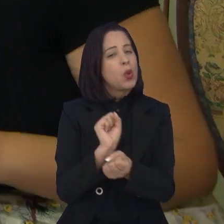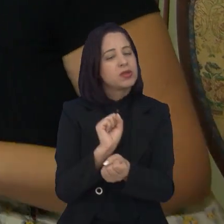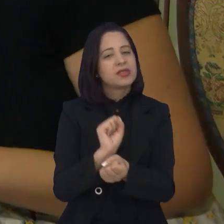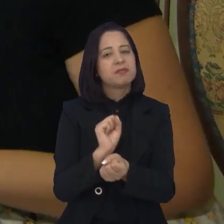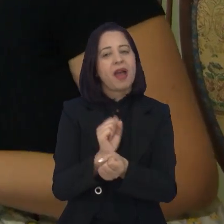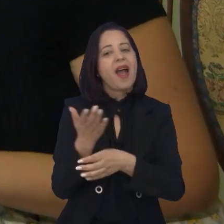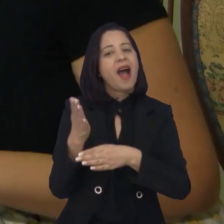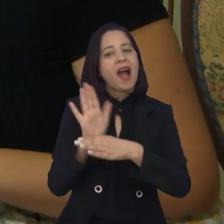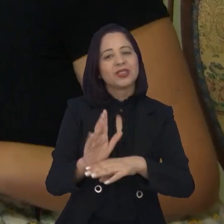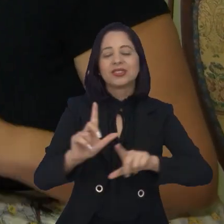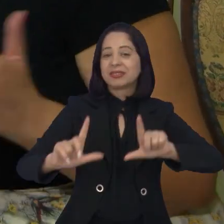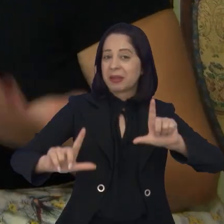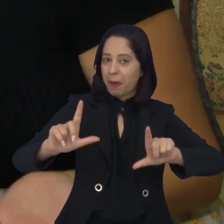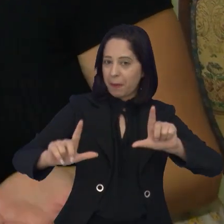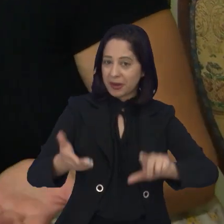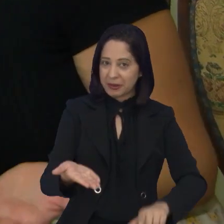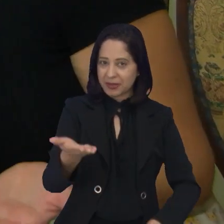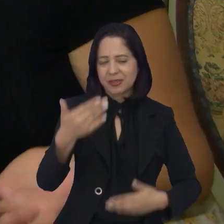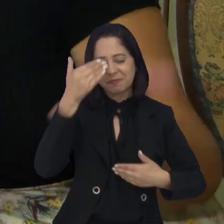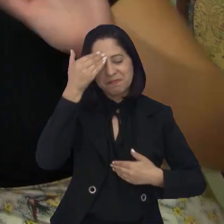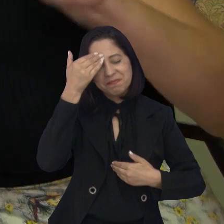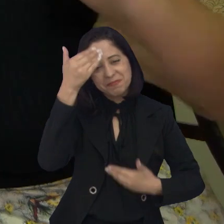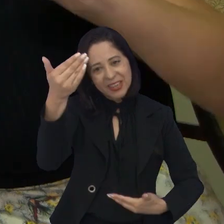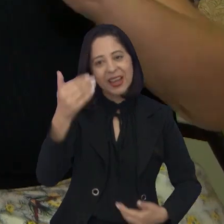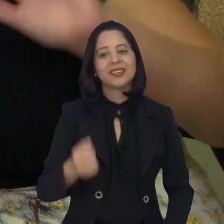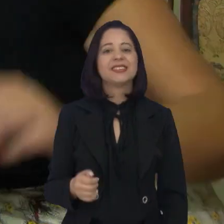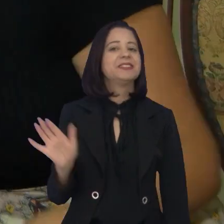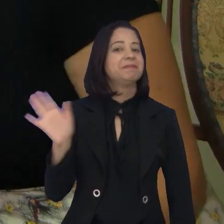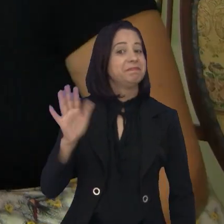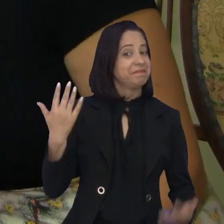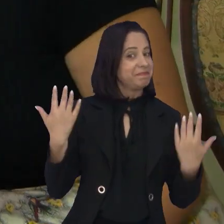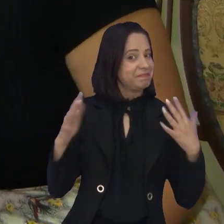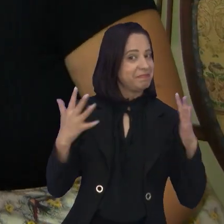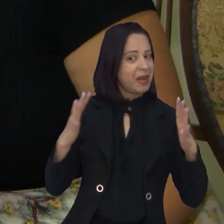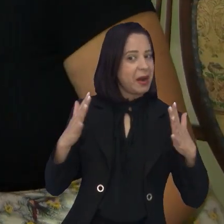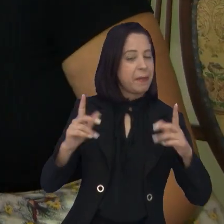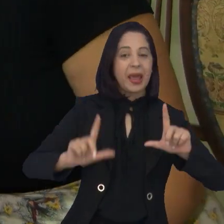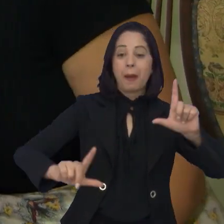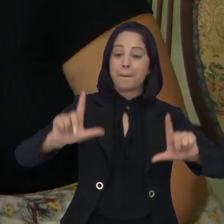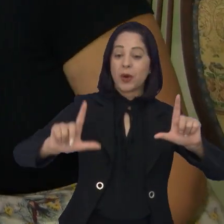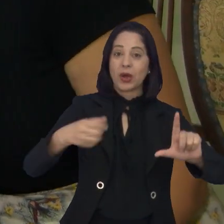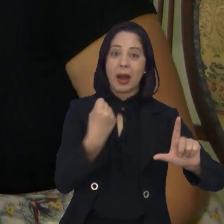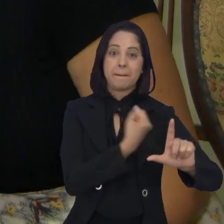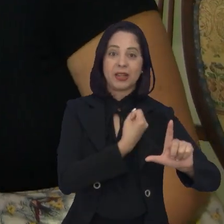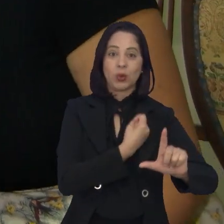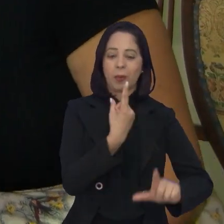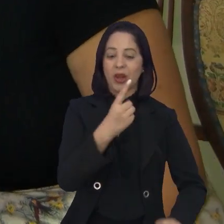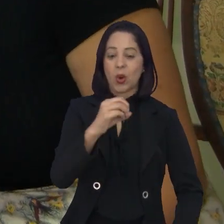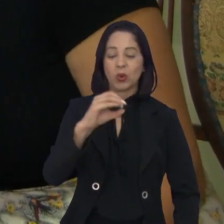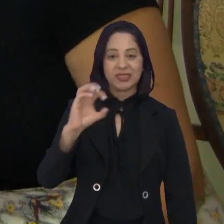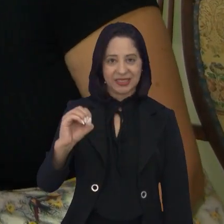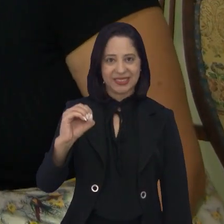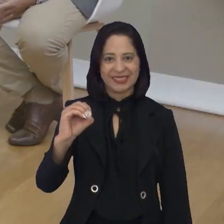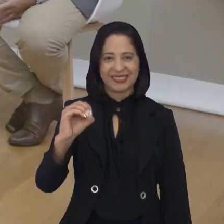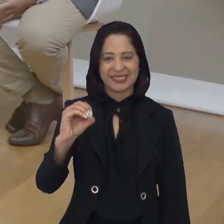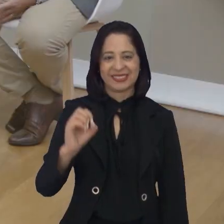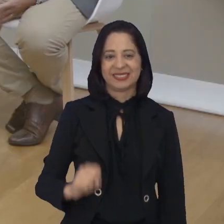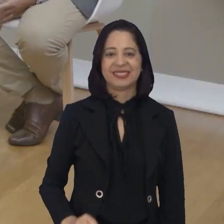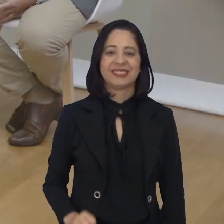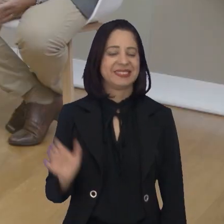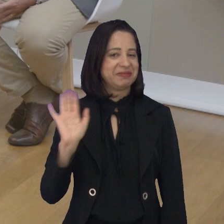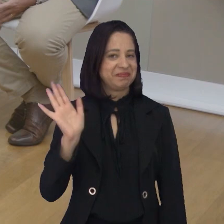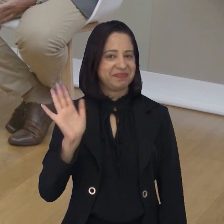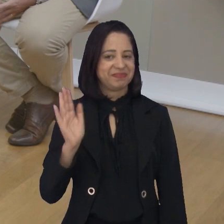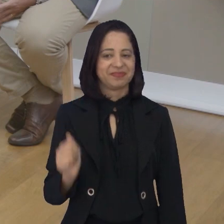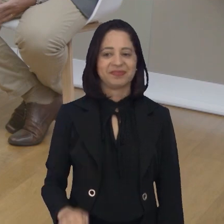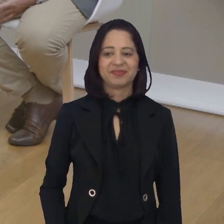contribuído aí com o seu programa. Obrigada e, parabéns pelo programa número 100 do De Bem com Você. Tchau,